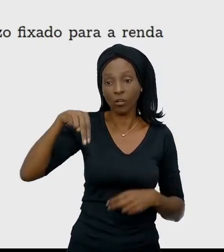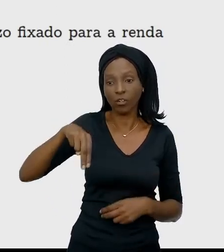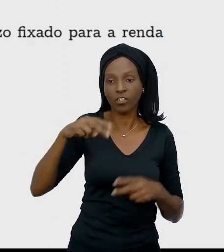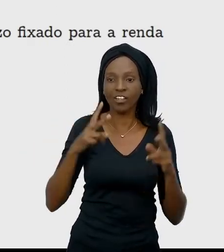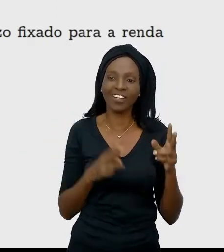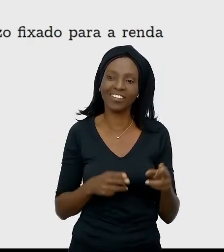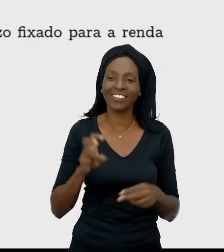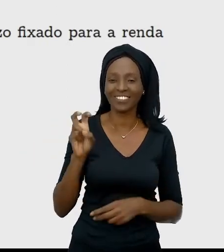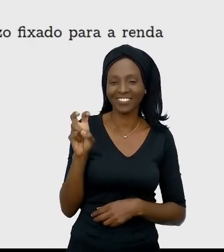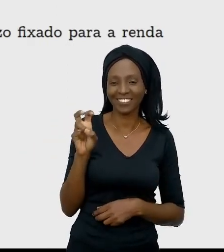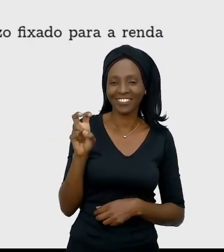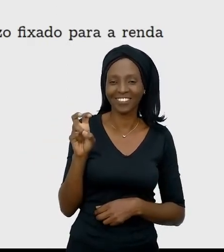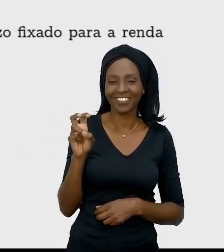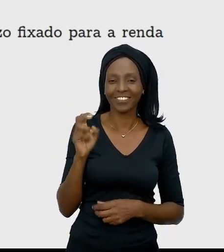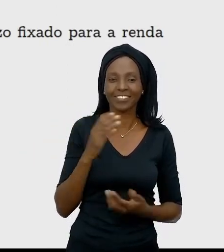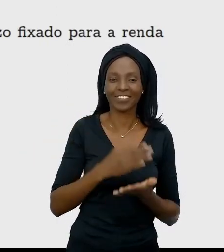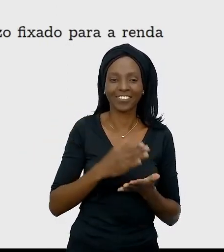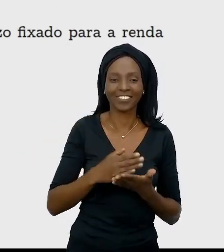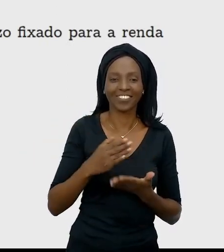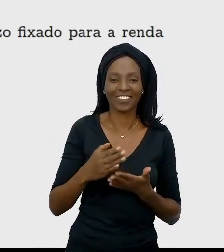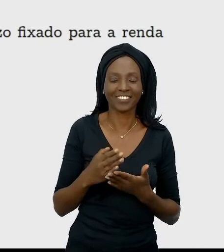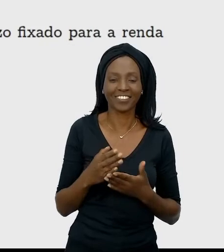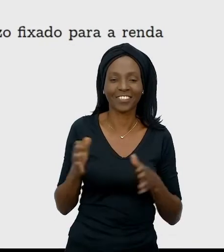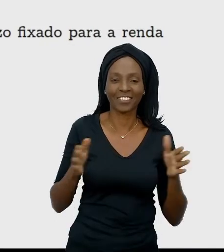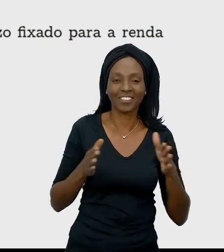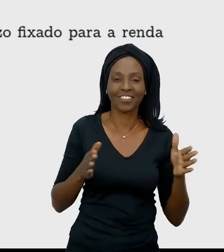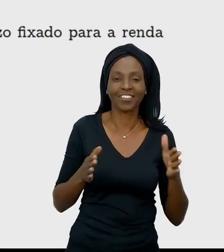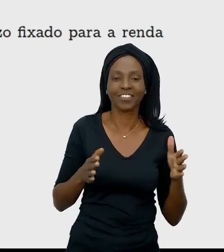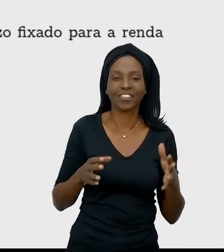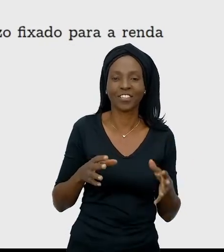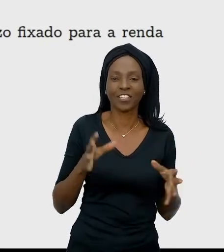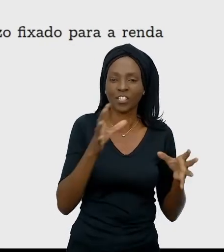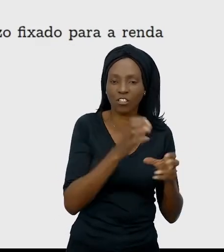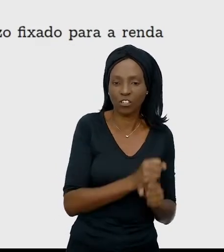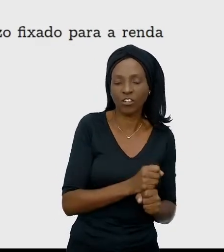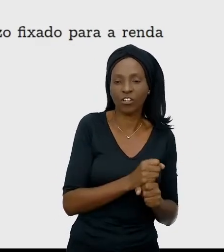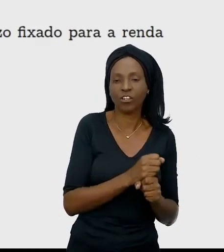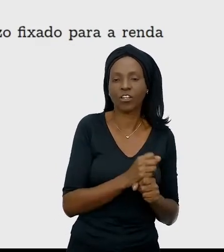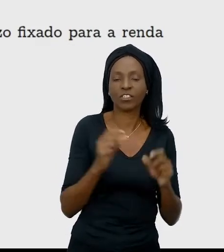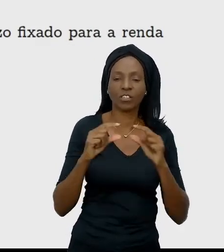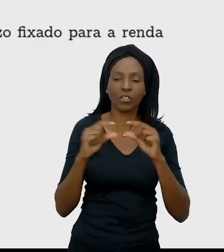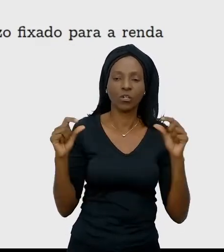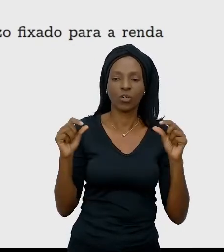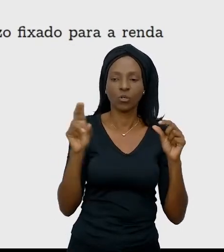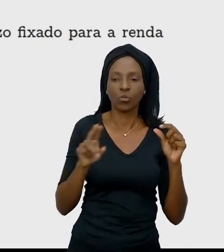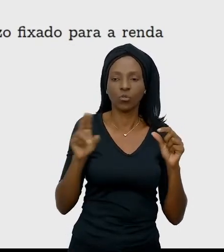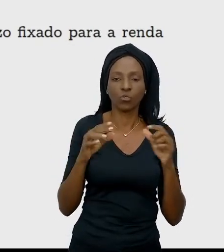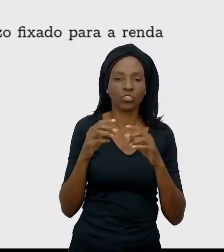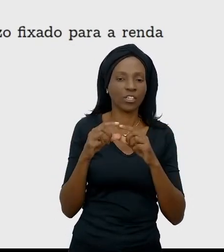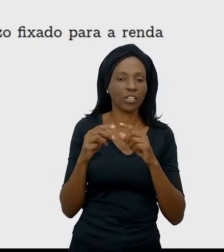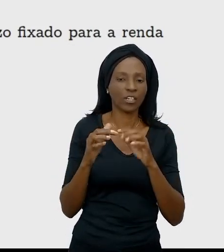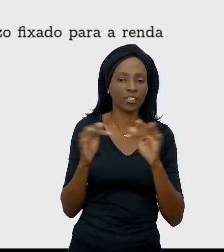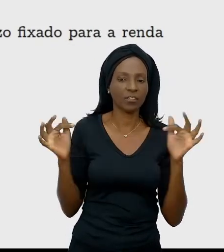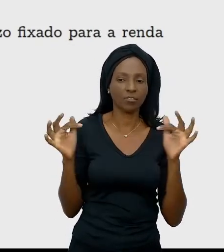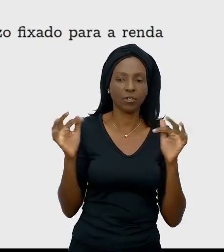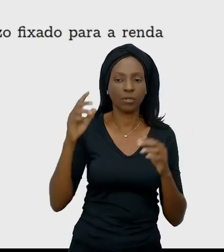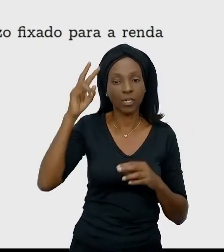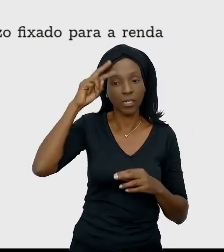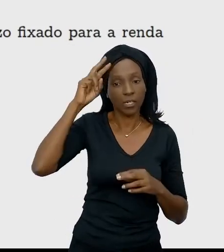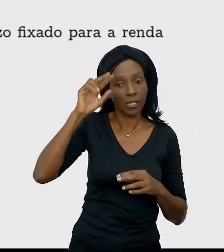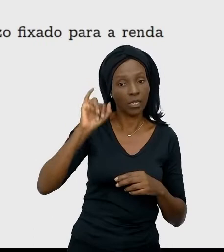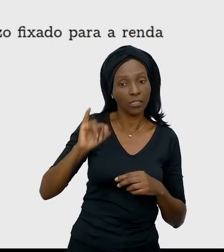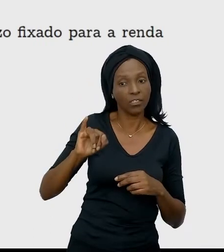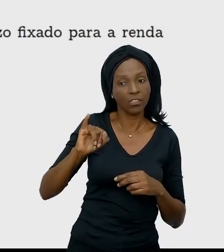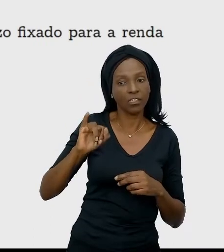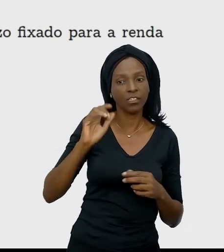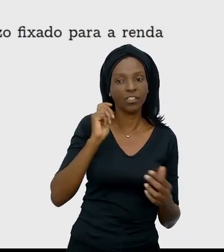a gente fez aí em 5 parcelas, que é o período, e o montante é calculado por essa fórmula. Lembrando que o nosso I, né, a nossa taxa